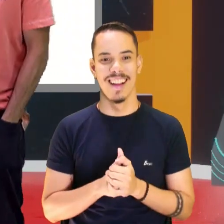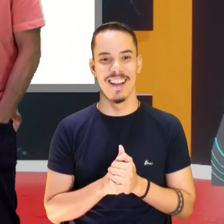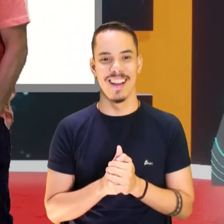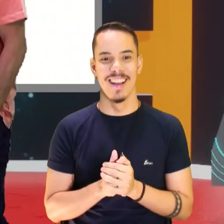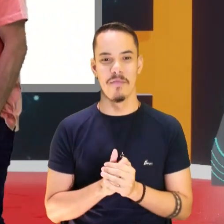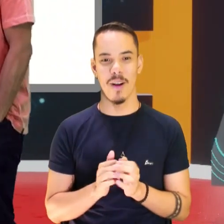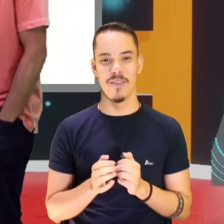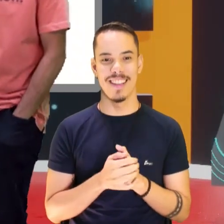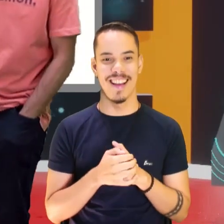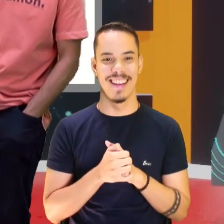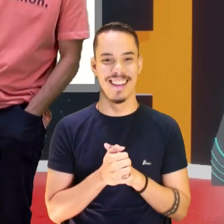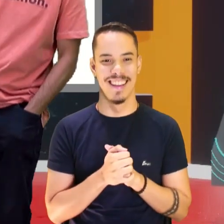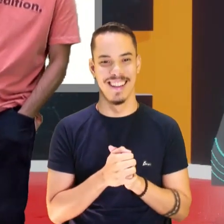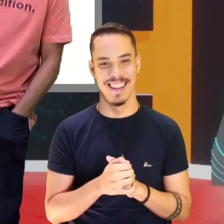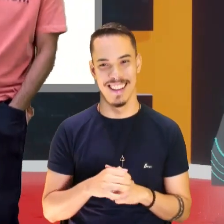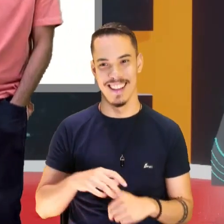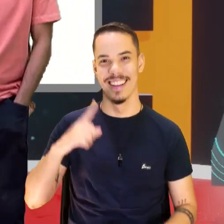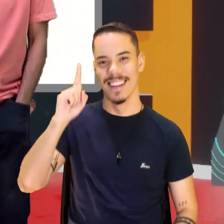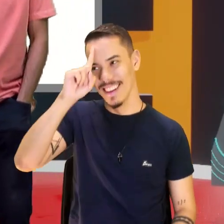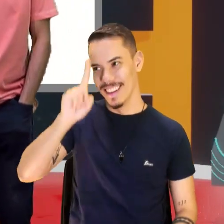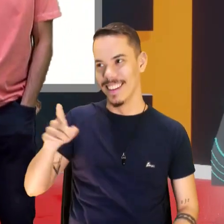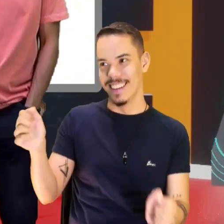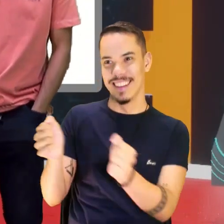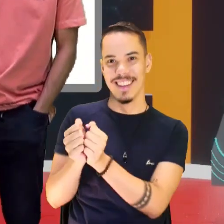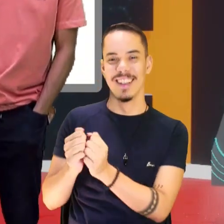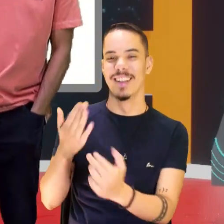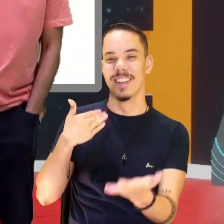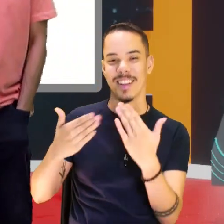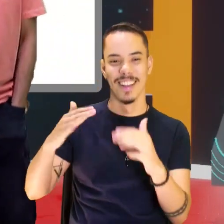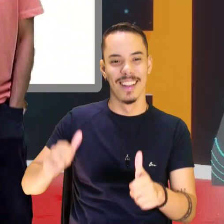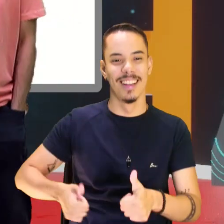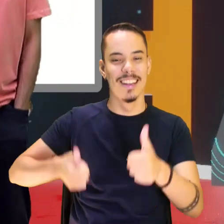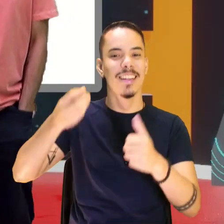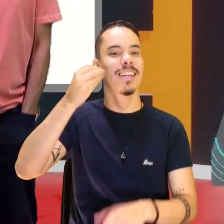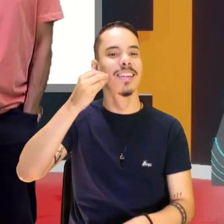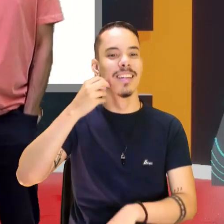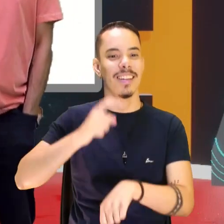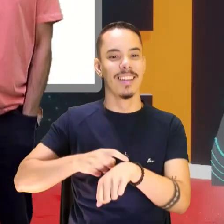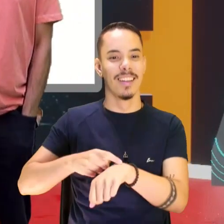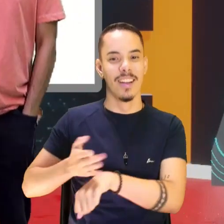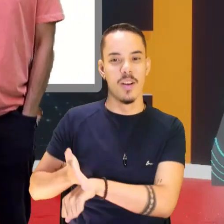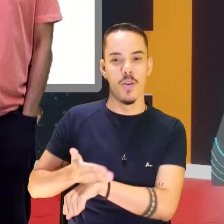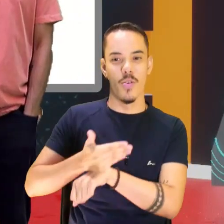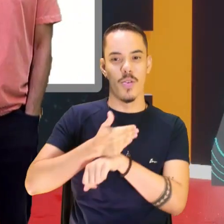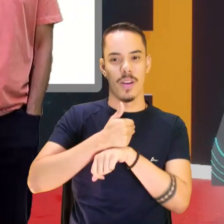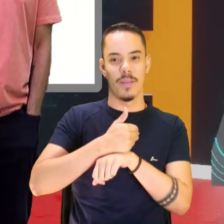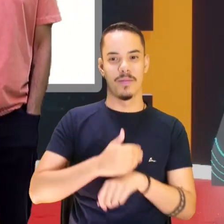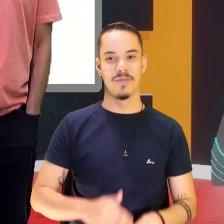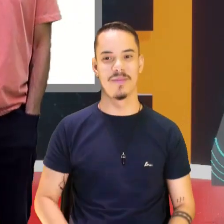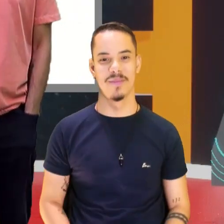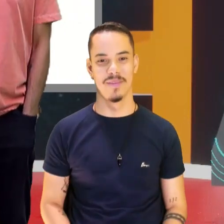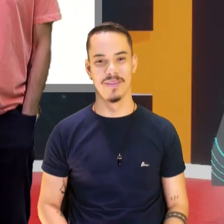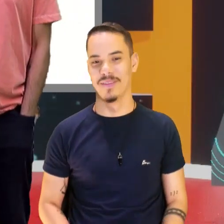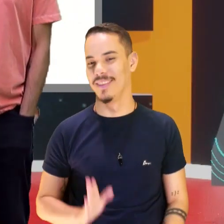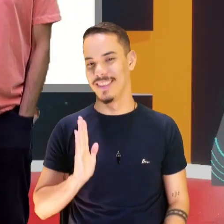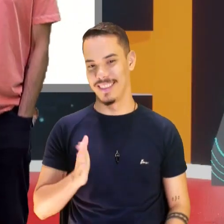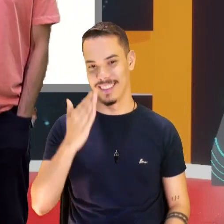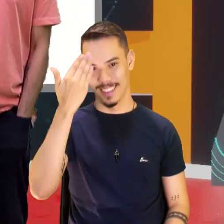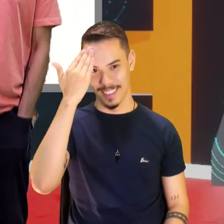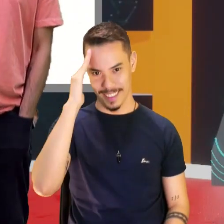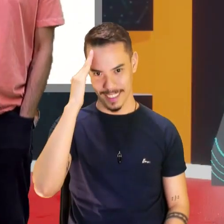você. Vai conversando. Não mais uma acalmada. Tá bom, entendi.